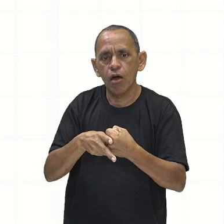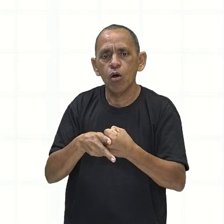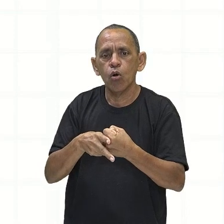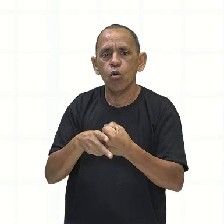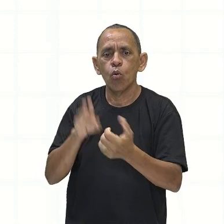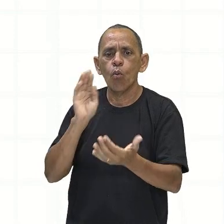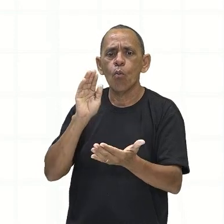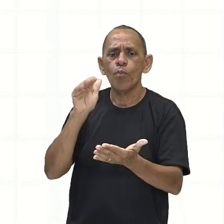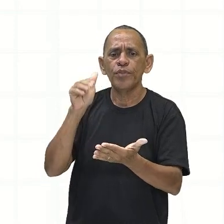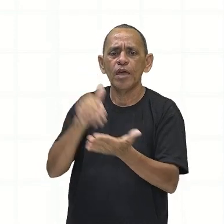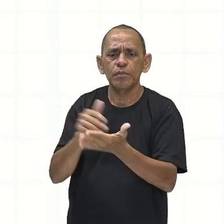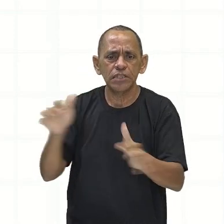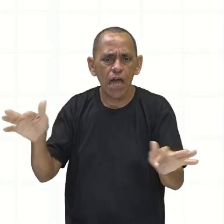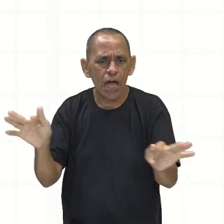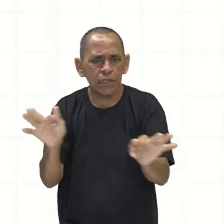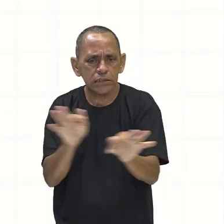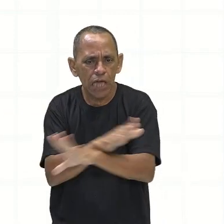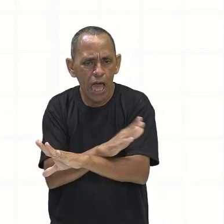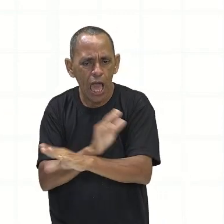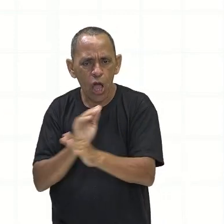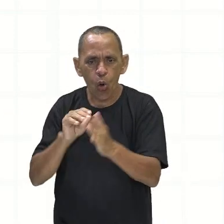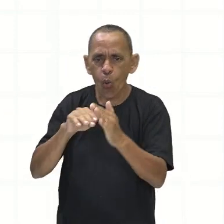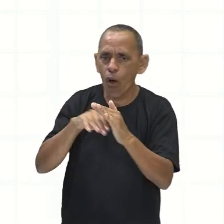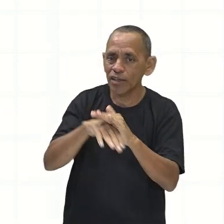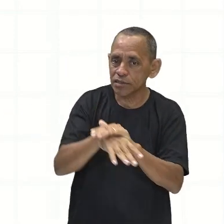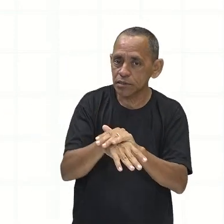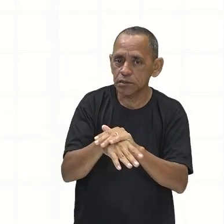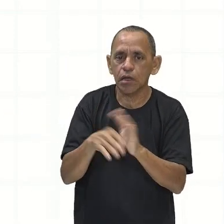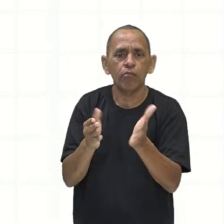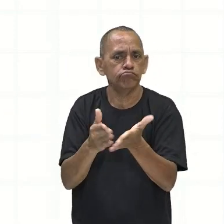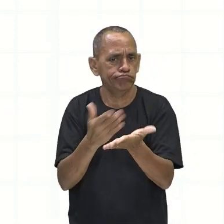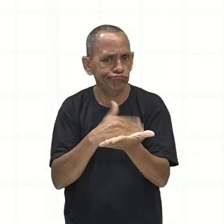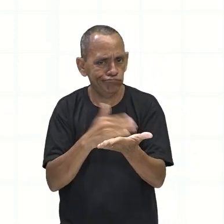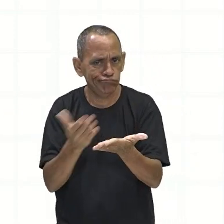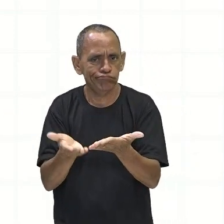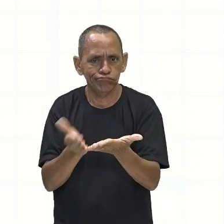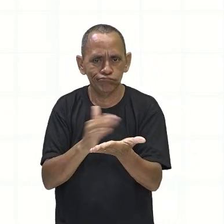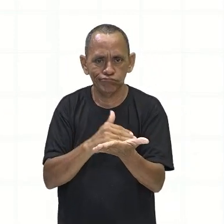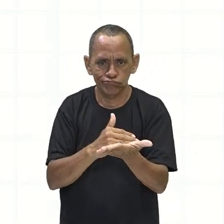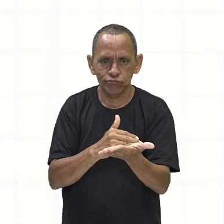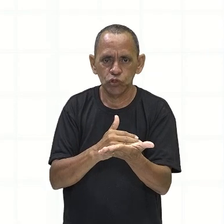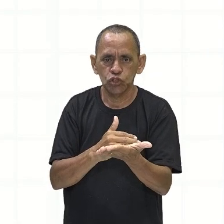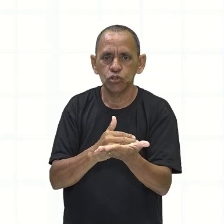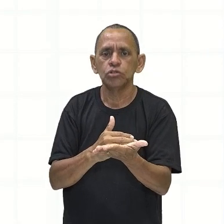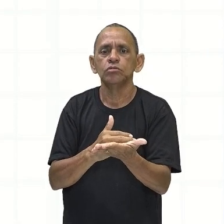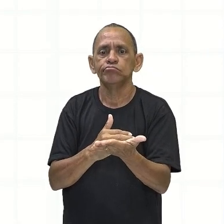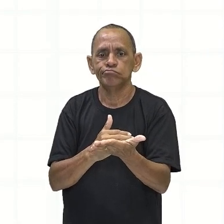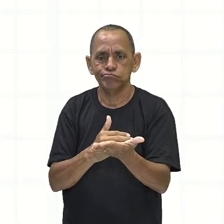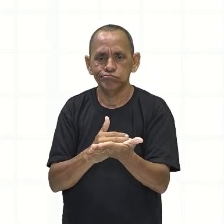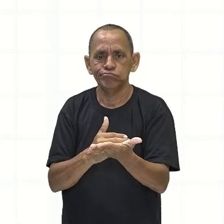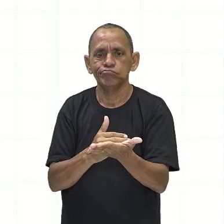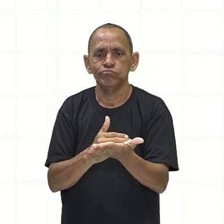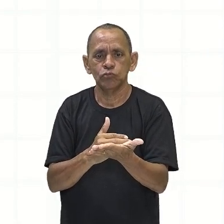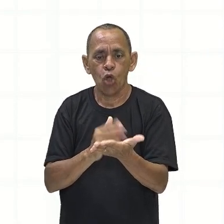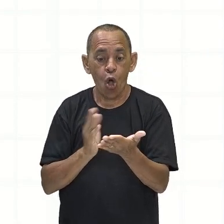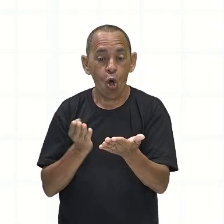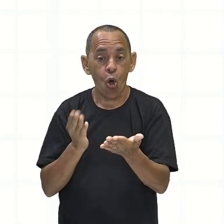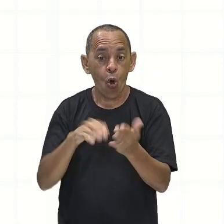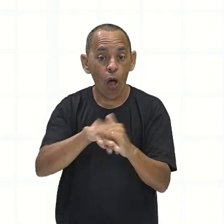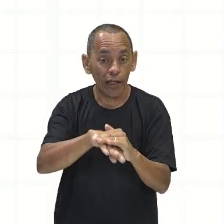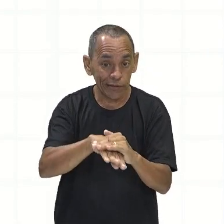guardar-lo. Guardamos o livro. Olha só aqui, olha só, presta atenção. Guardamos o livro. Você vai falar assim,